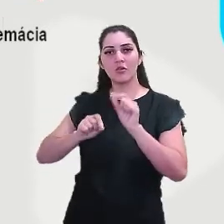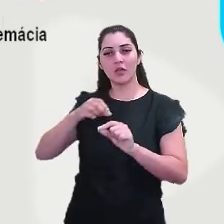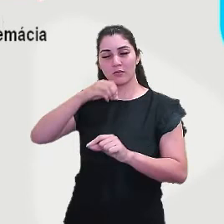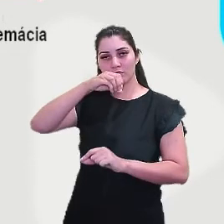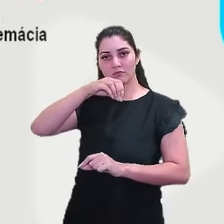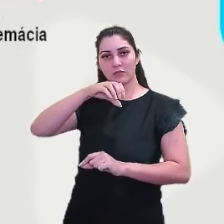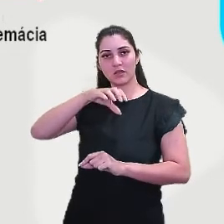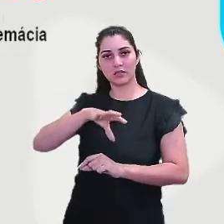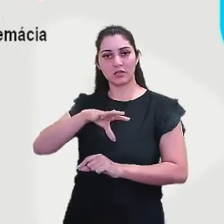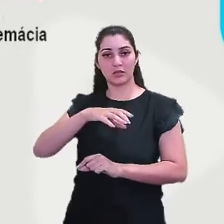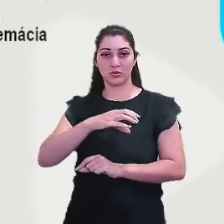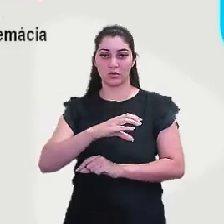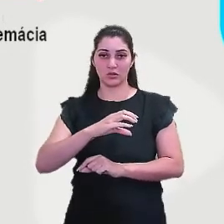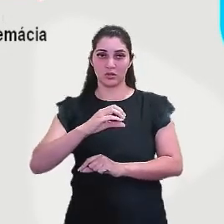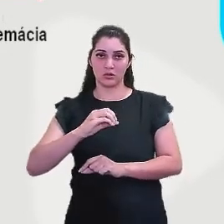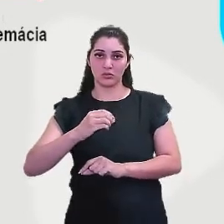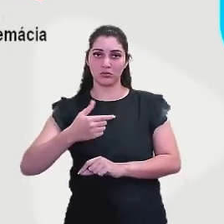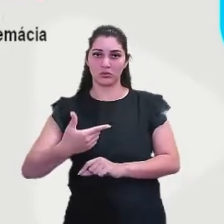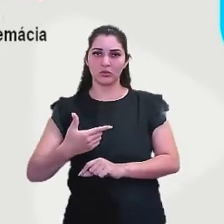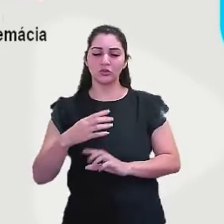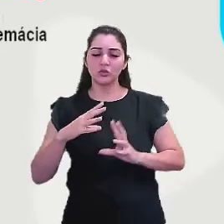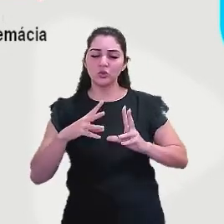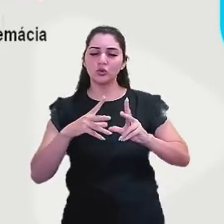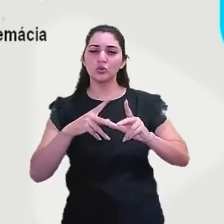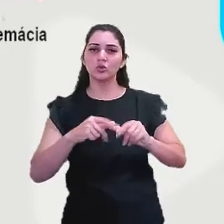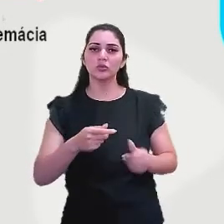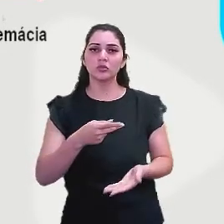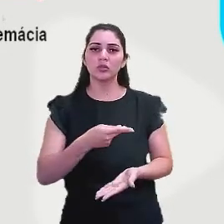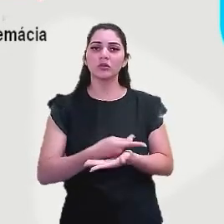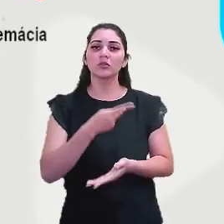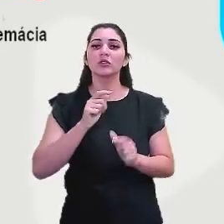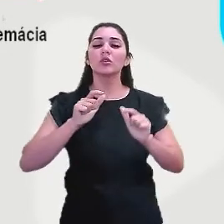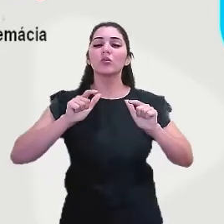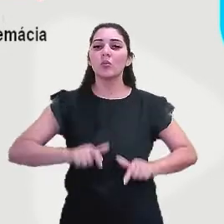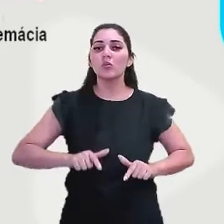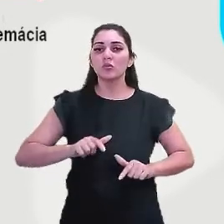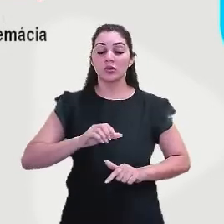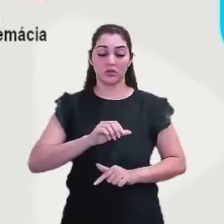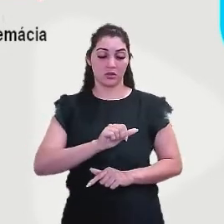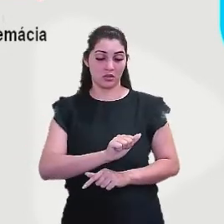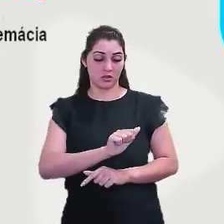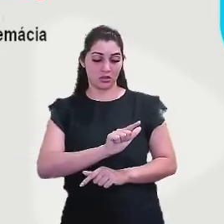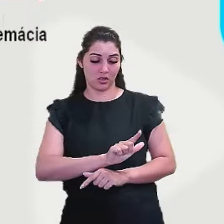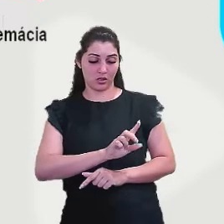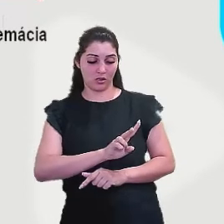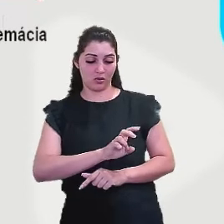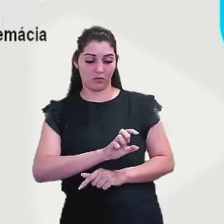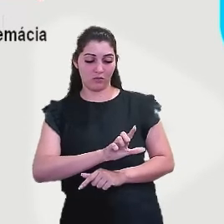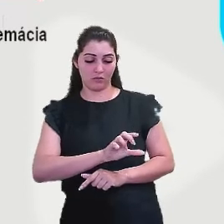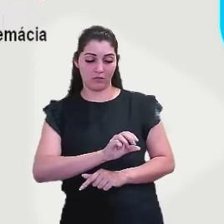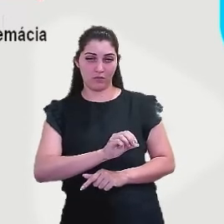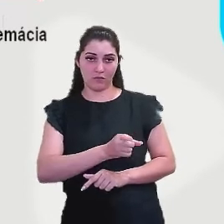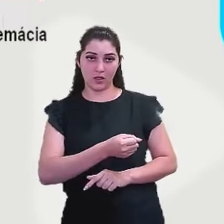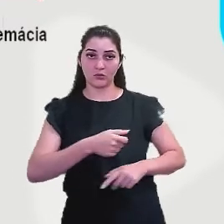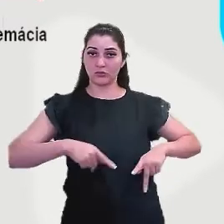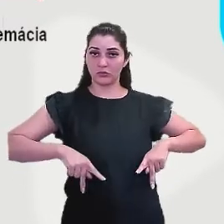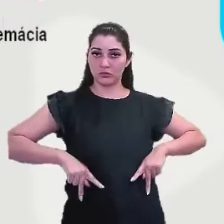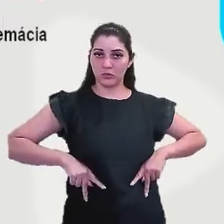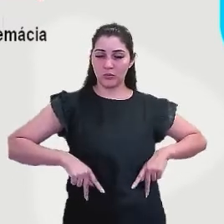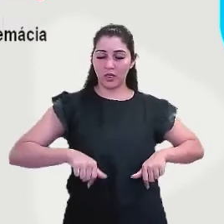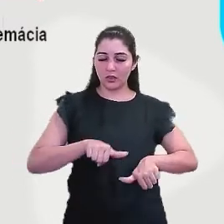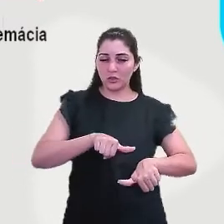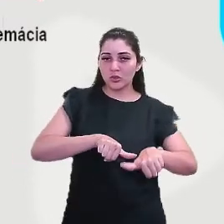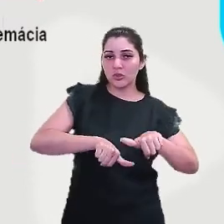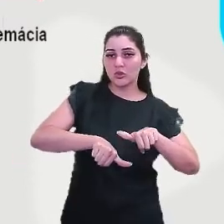gás carbônico, que sai também por difusão. Tudo isso está ocorrendo aonde? A nível de alvéolos, né, pulmonares, que essa troca tanto do